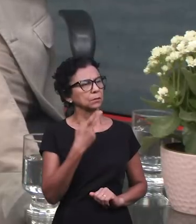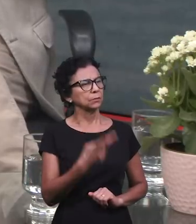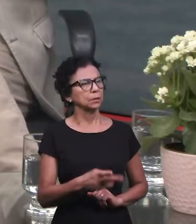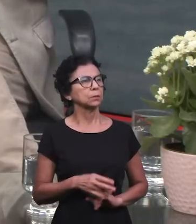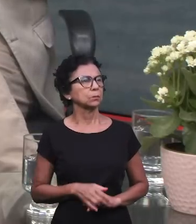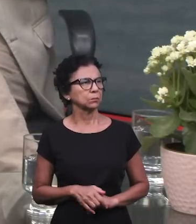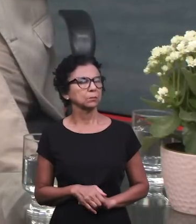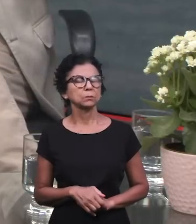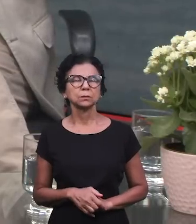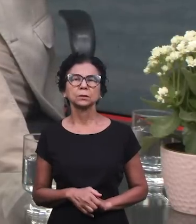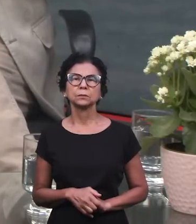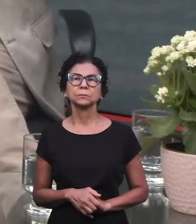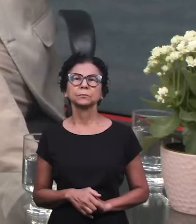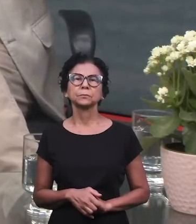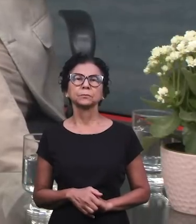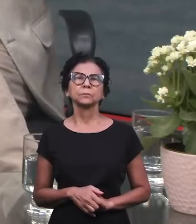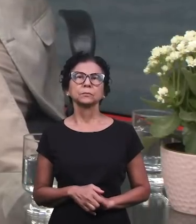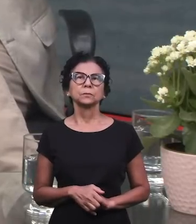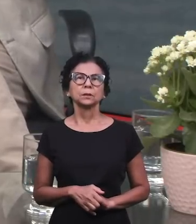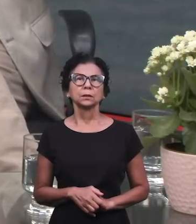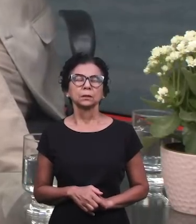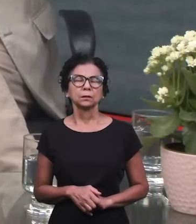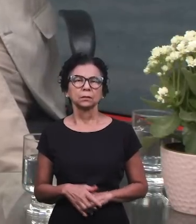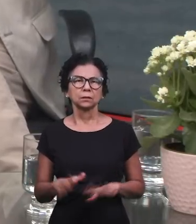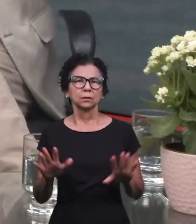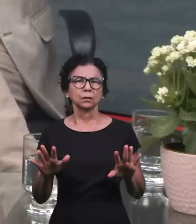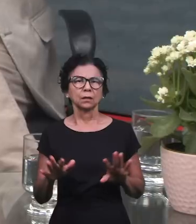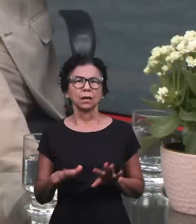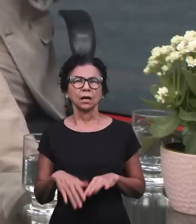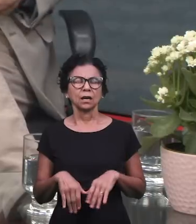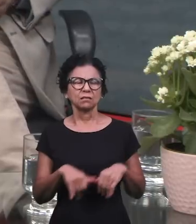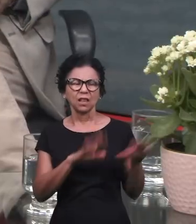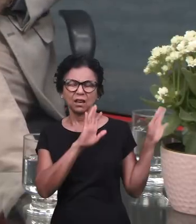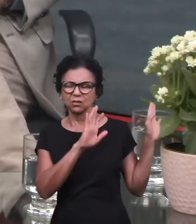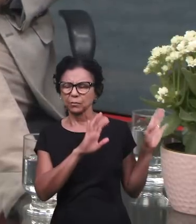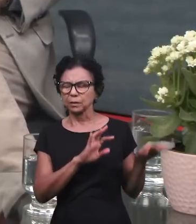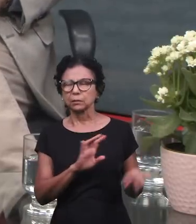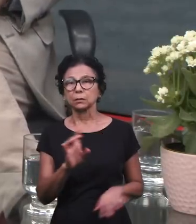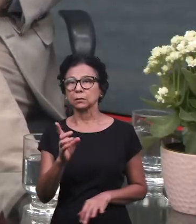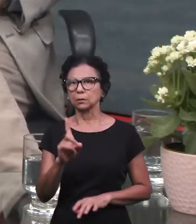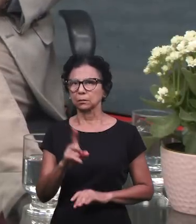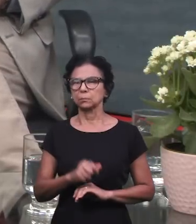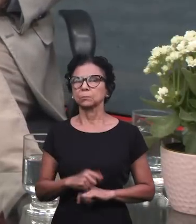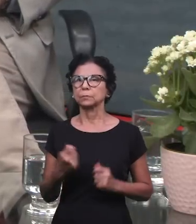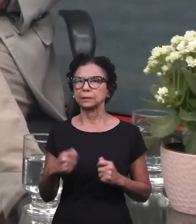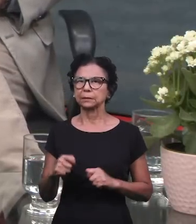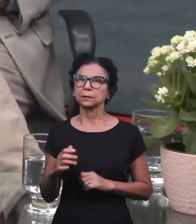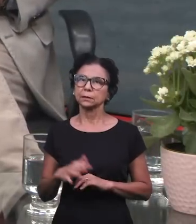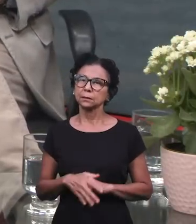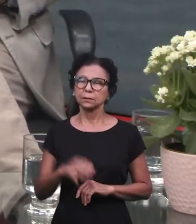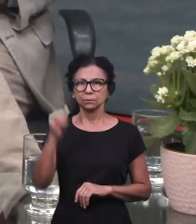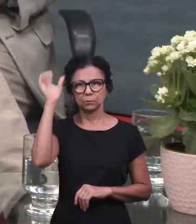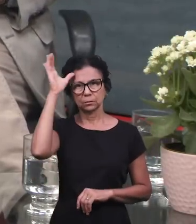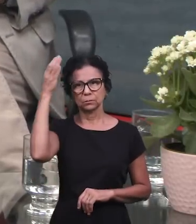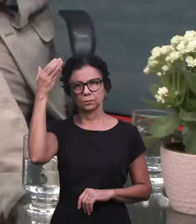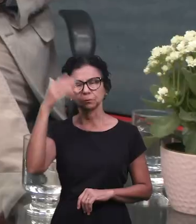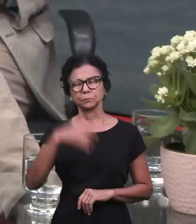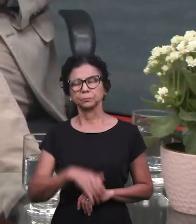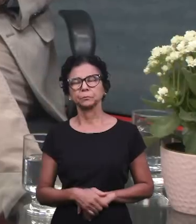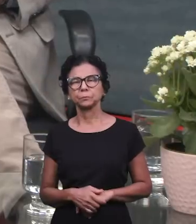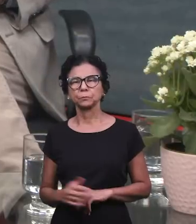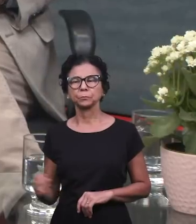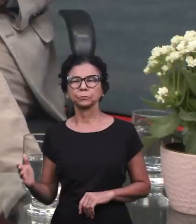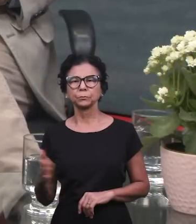pode simplesmente deixar isso sem uma solução. É preciso que haja uma solução. Amém? Sim.